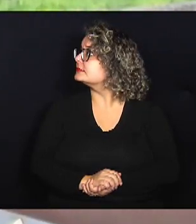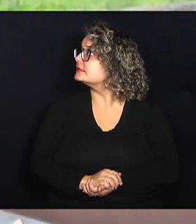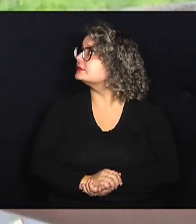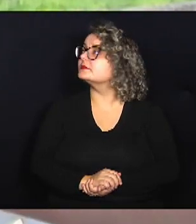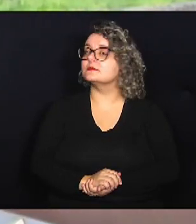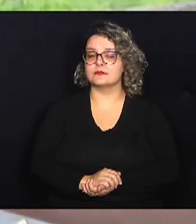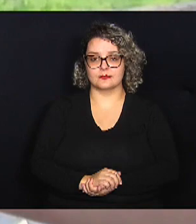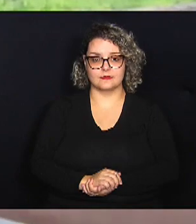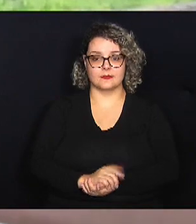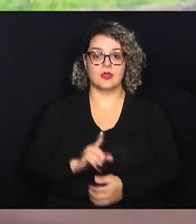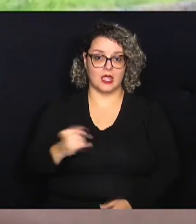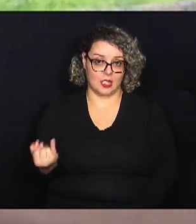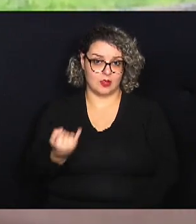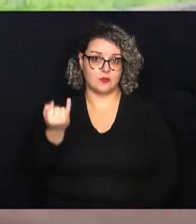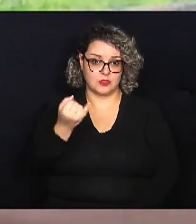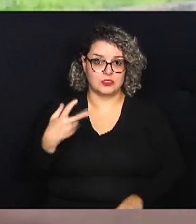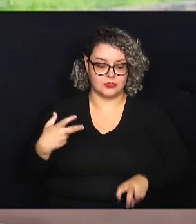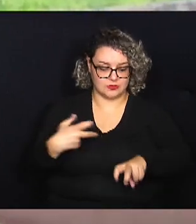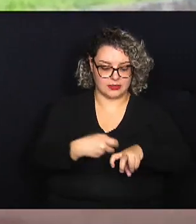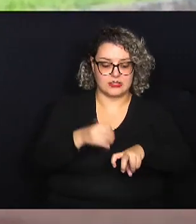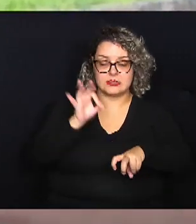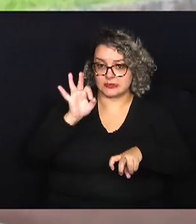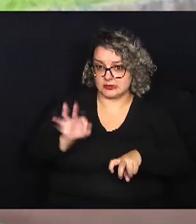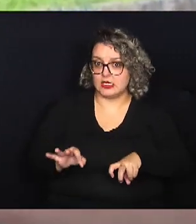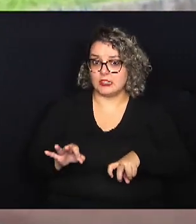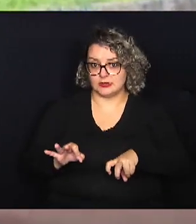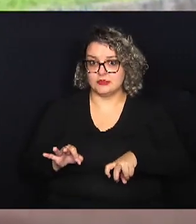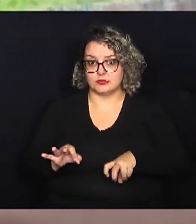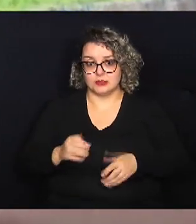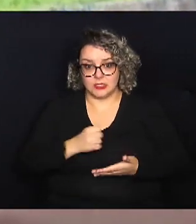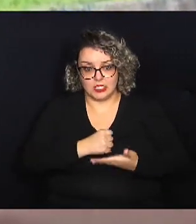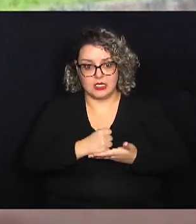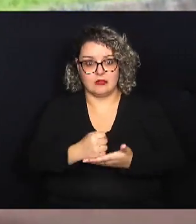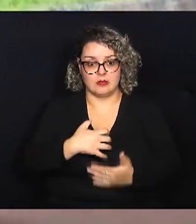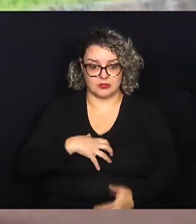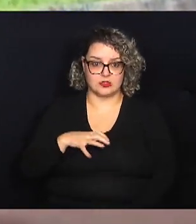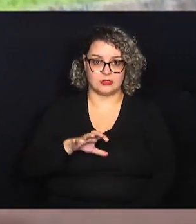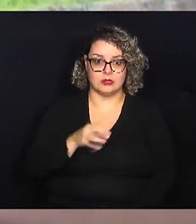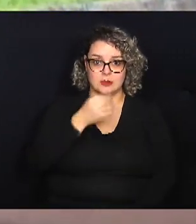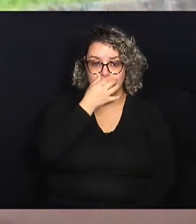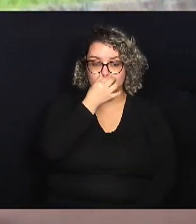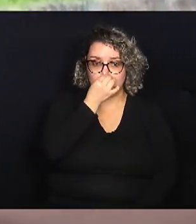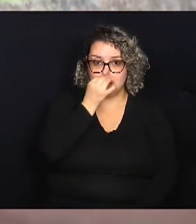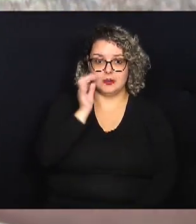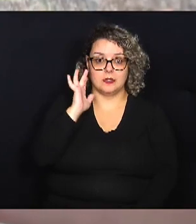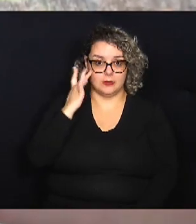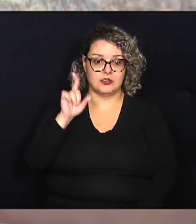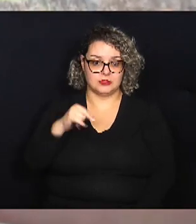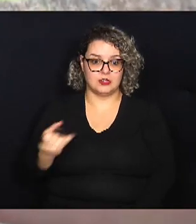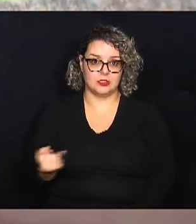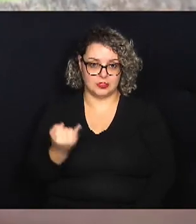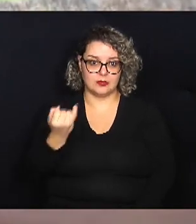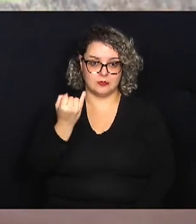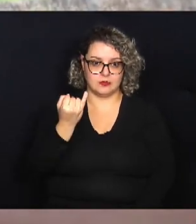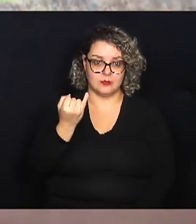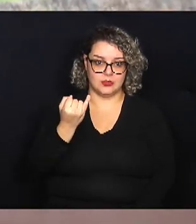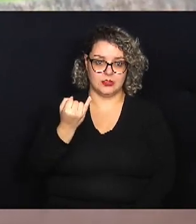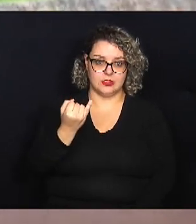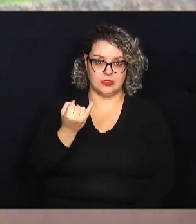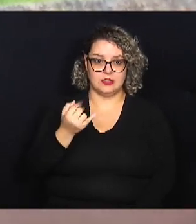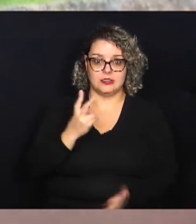Importante, né, ter essa vacinação em dia, trazer, ver como eles estão, né, acho que isso é muito importante